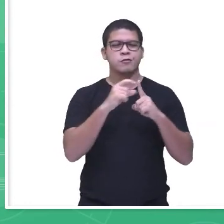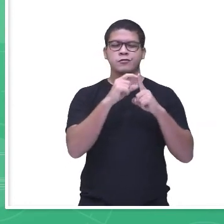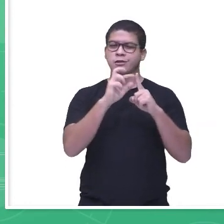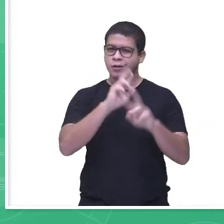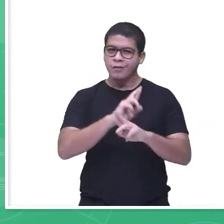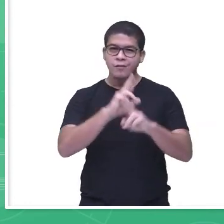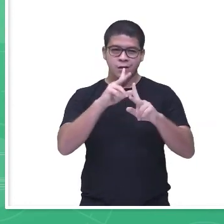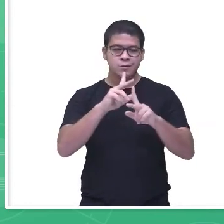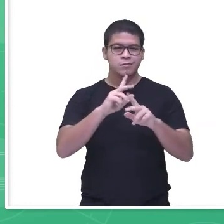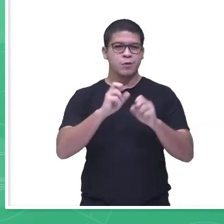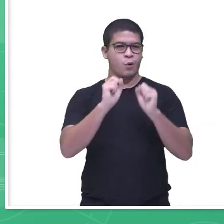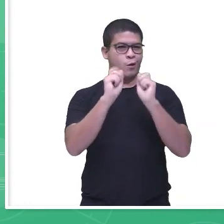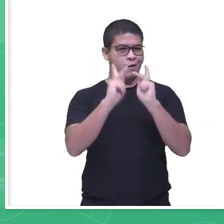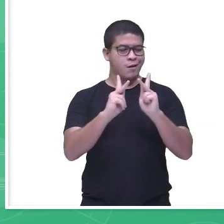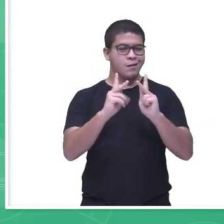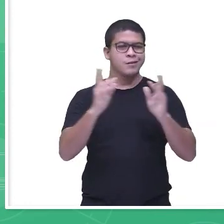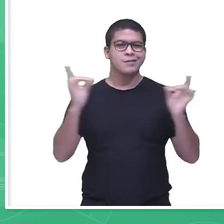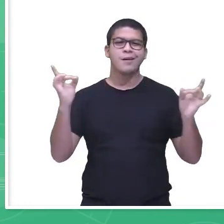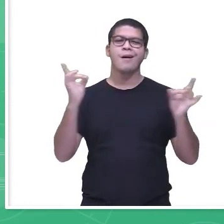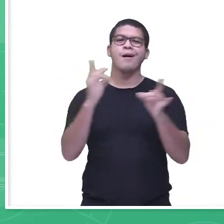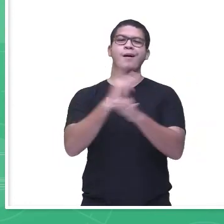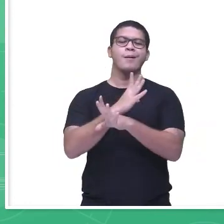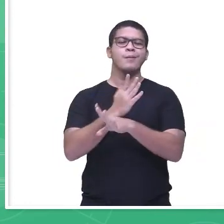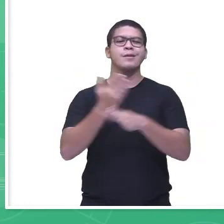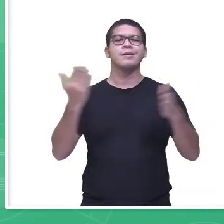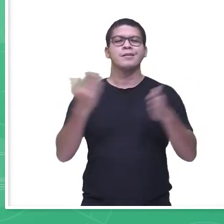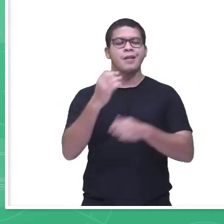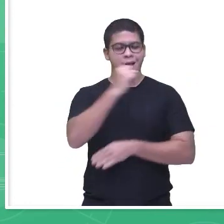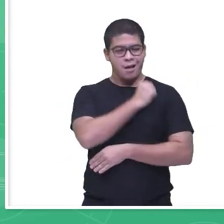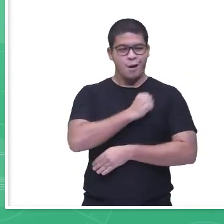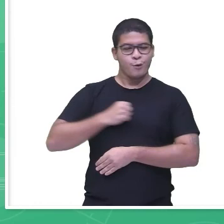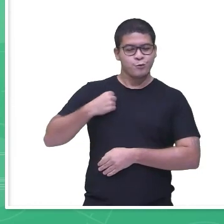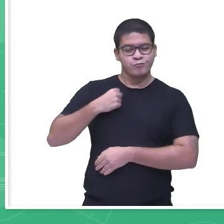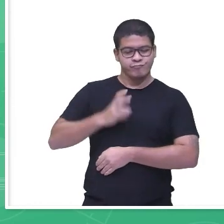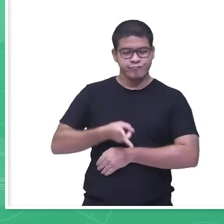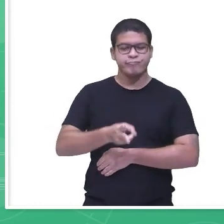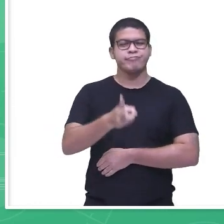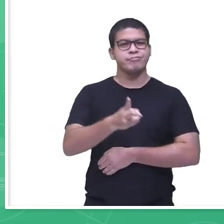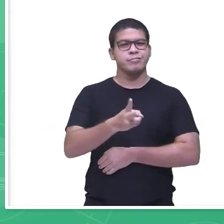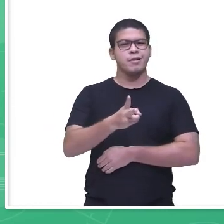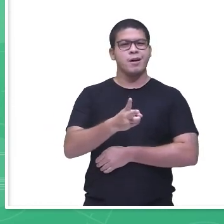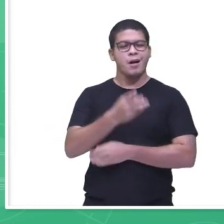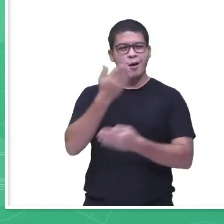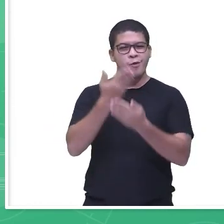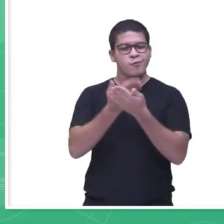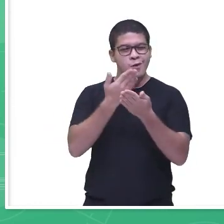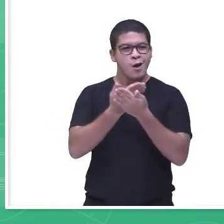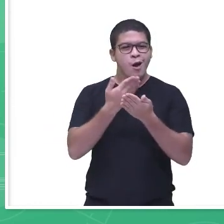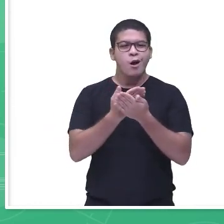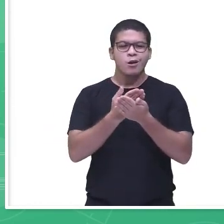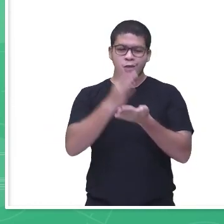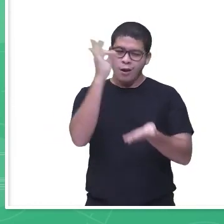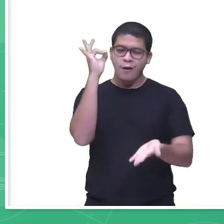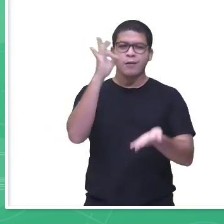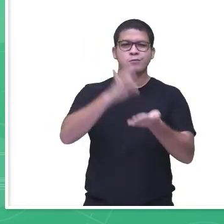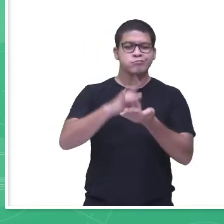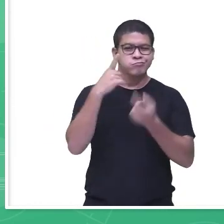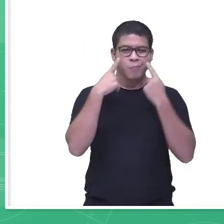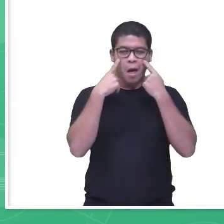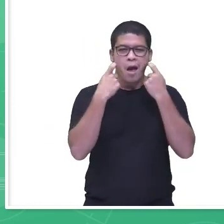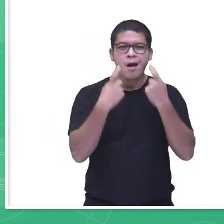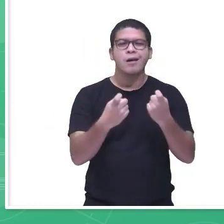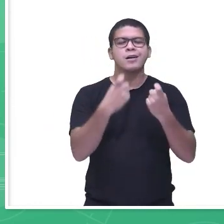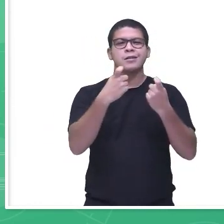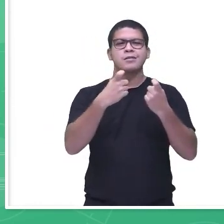Perfeito, então que sejamos mais socráticos, né? Que busquemos mais a verdade, que nos interessemos mais